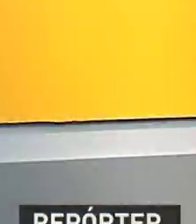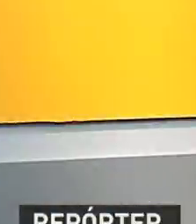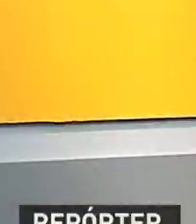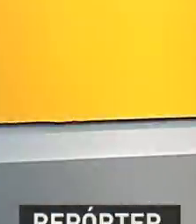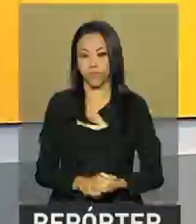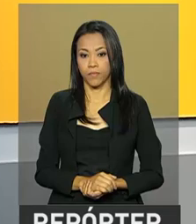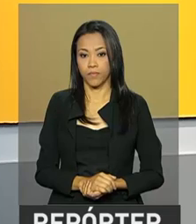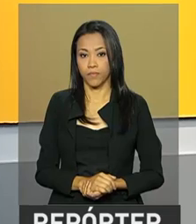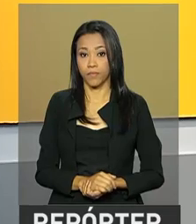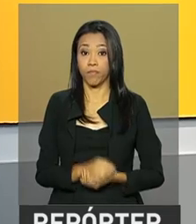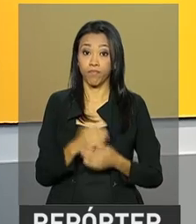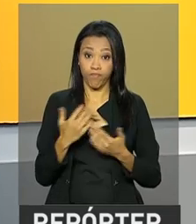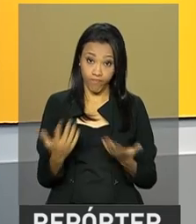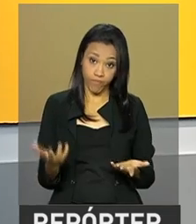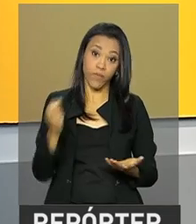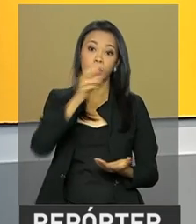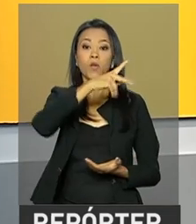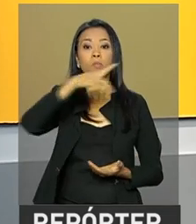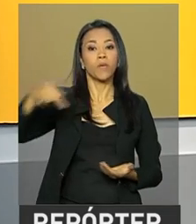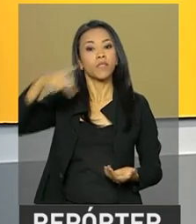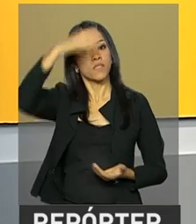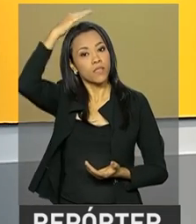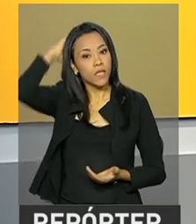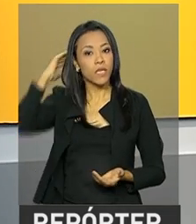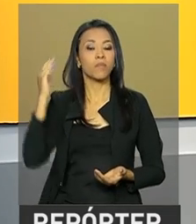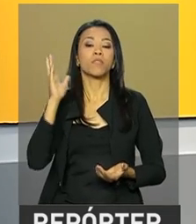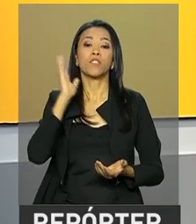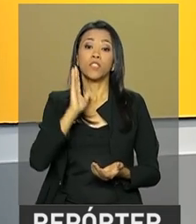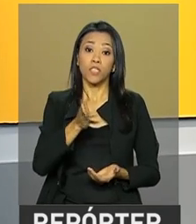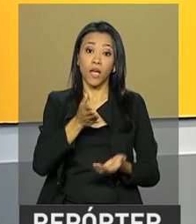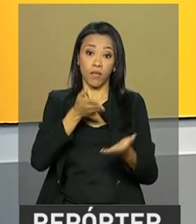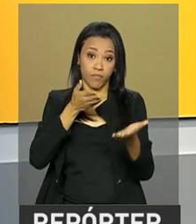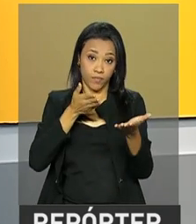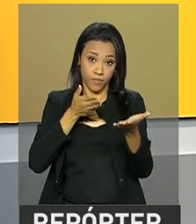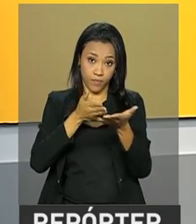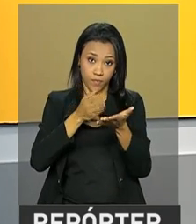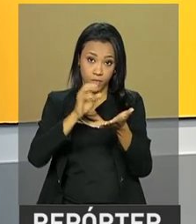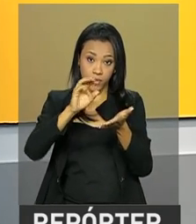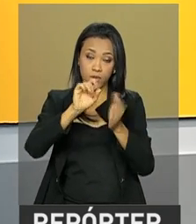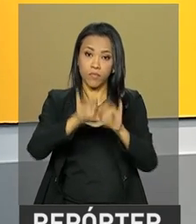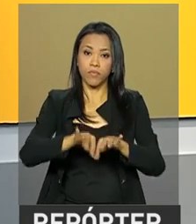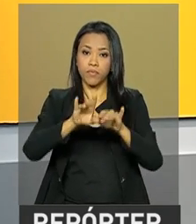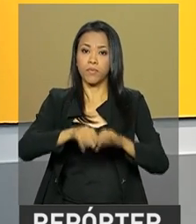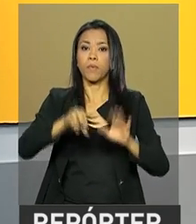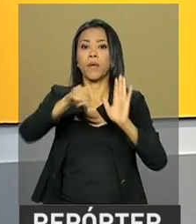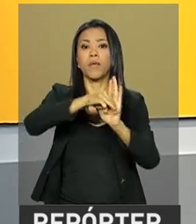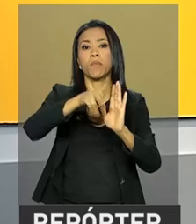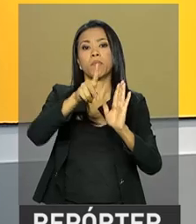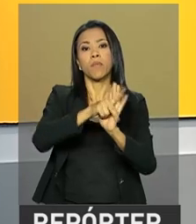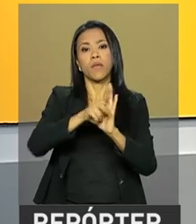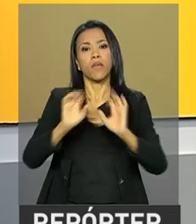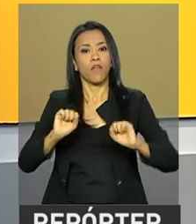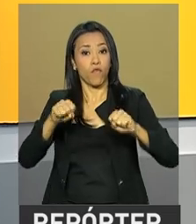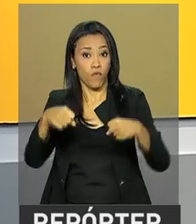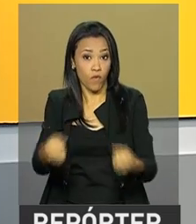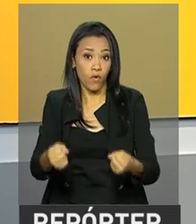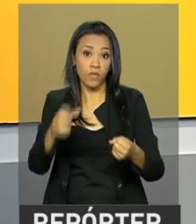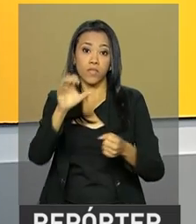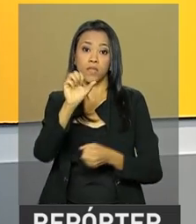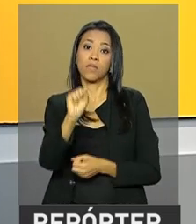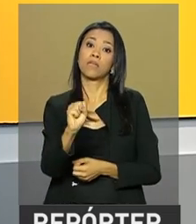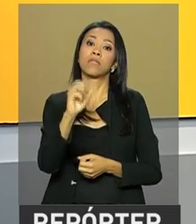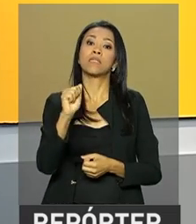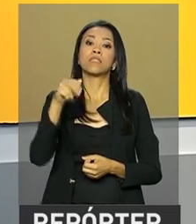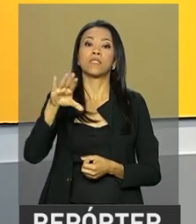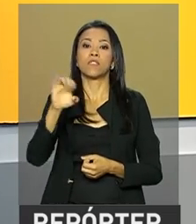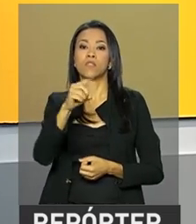e o presidente michel temer de tomar medida provisória que reforça as sanções que vão poder ser adotadas